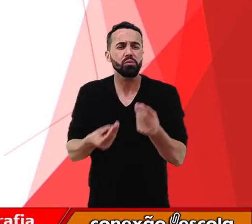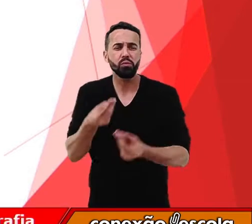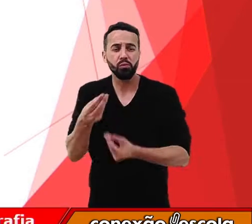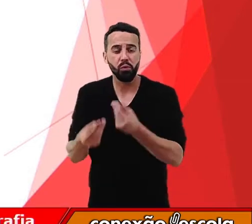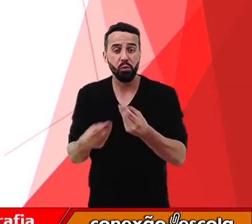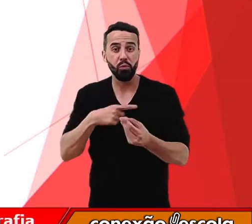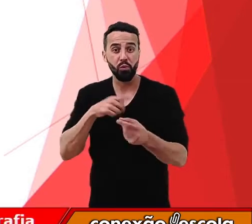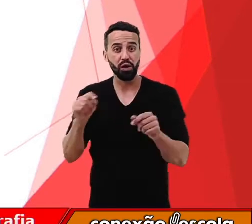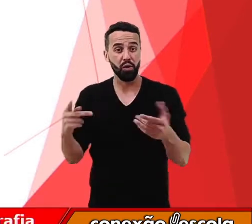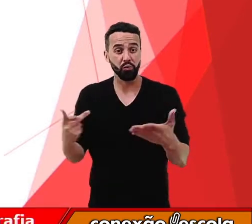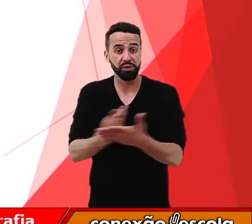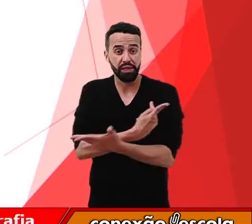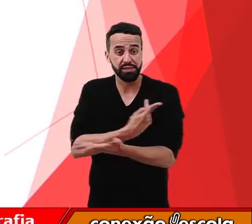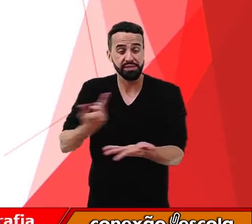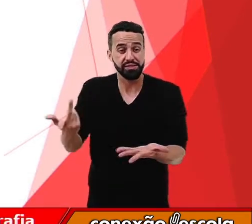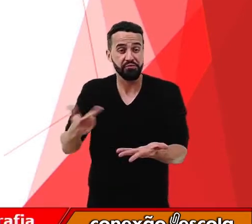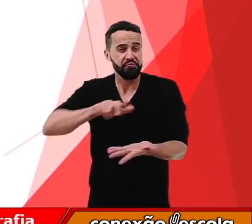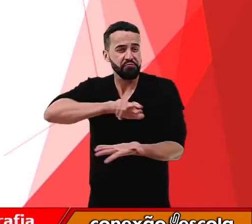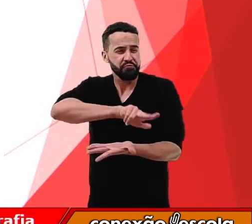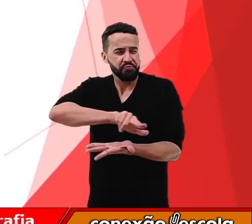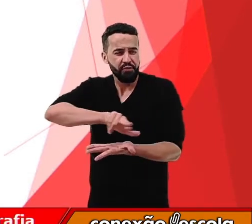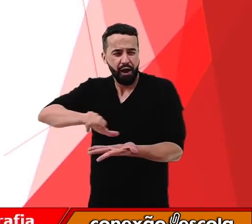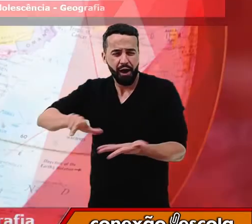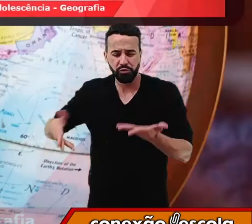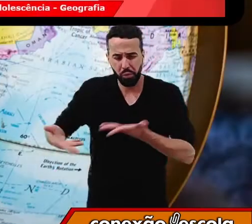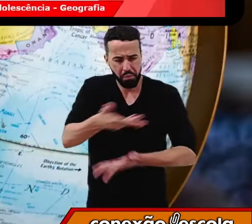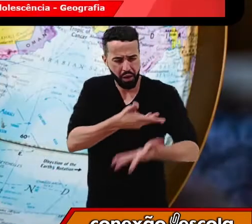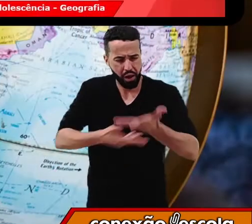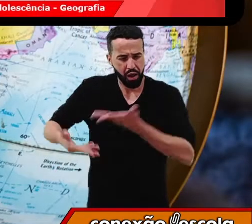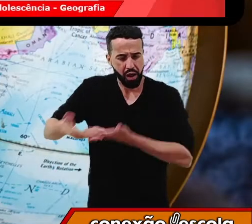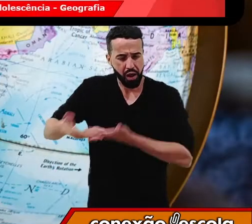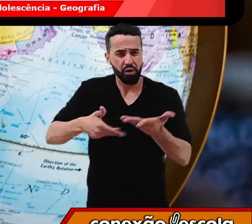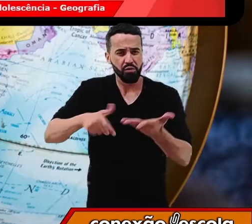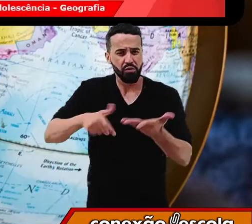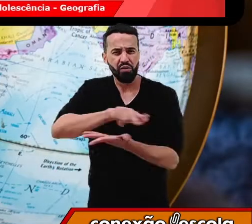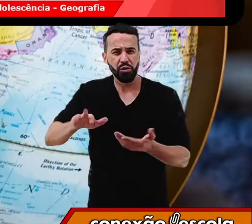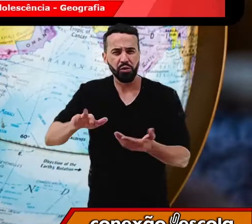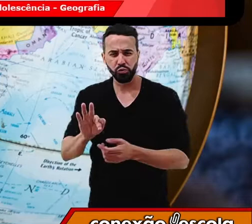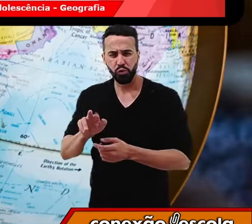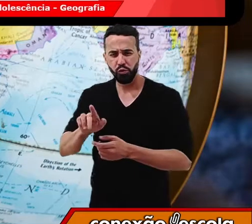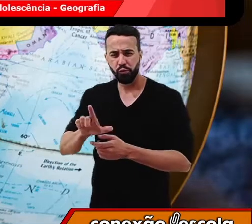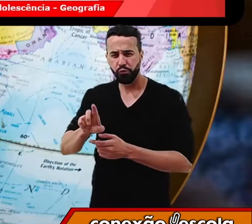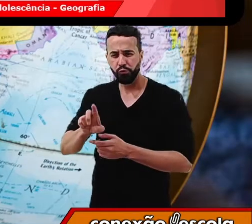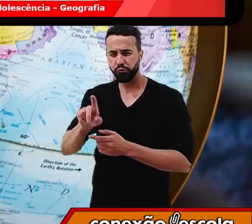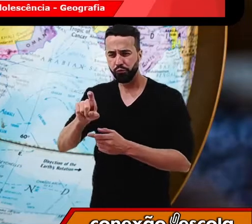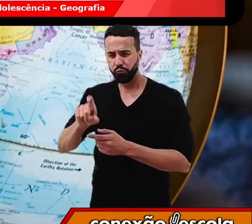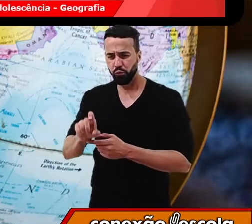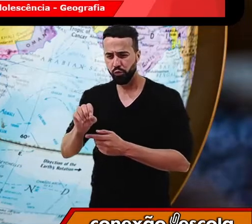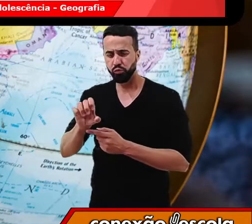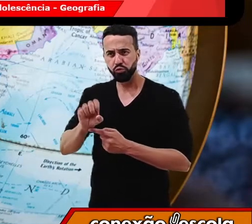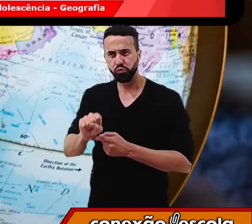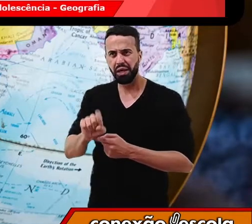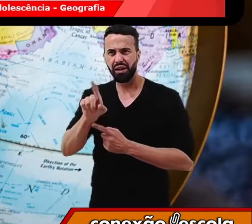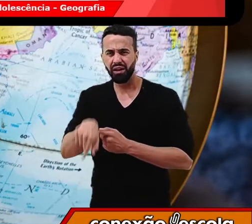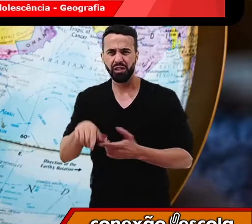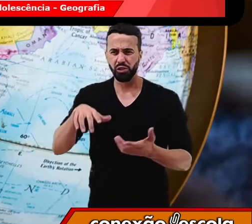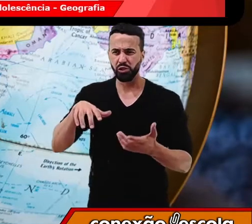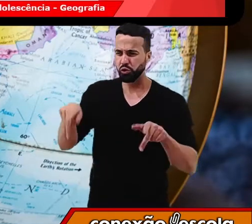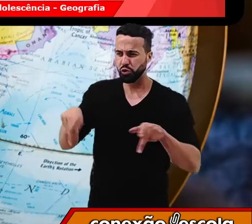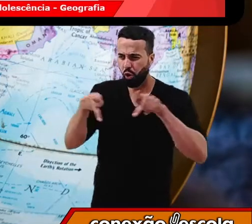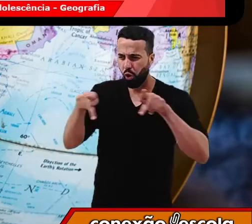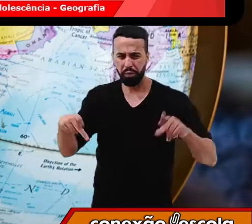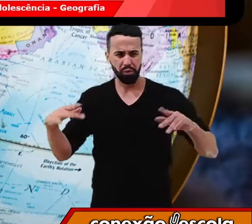pelos fluxos. E aí tu levanta a mão e fala, poxa, professor, fluxos? Fluxos no shopping, no